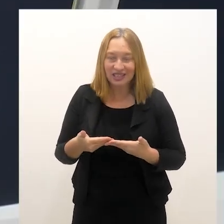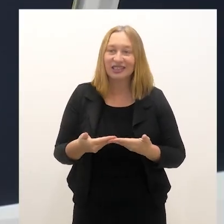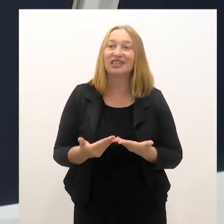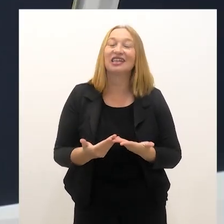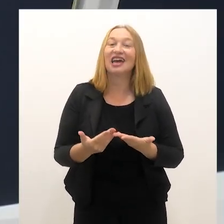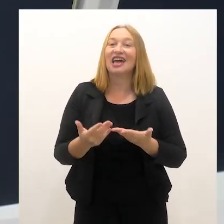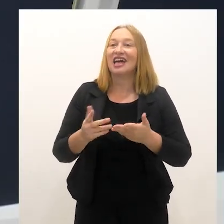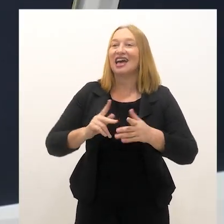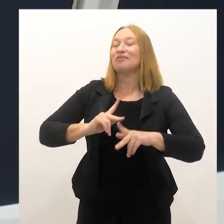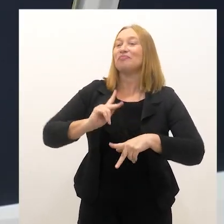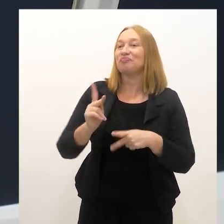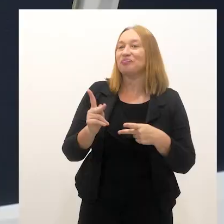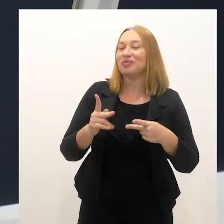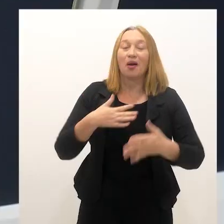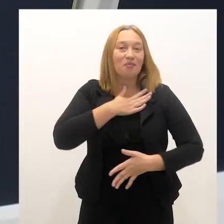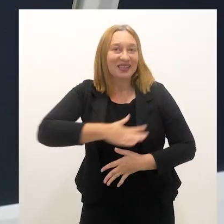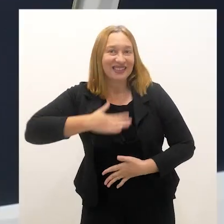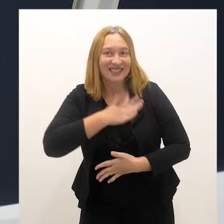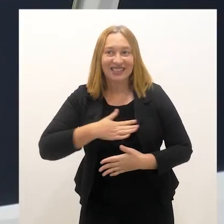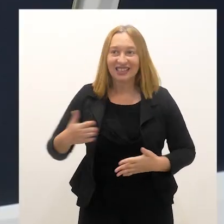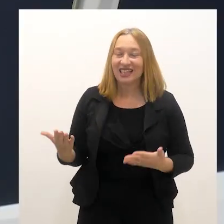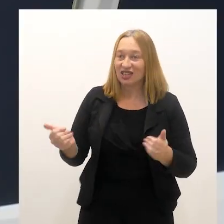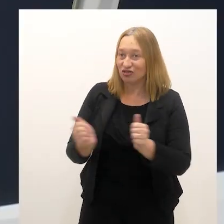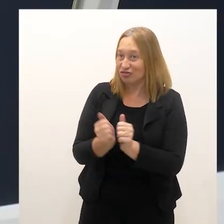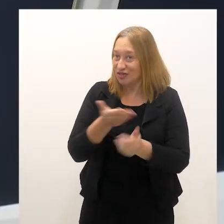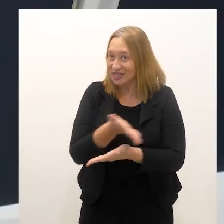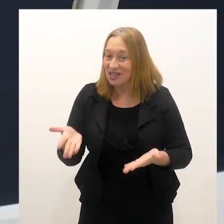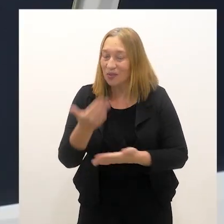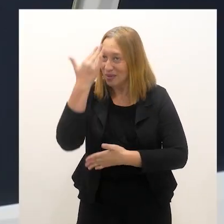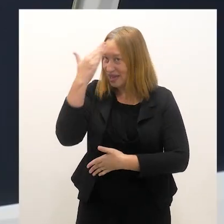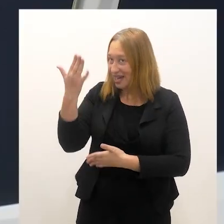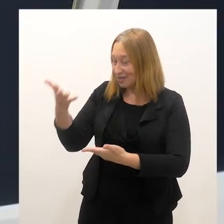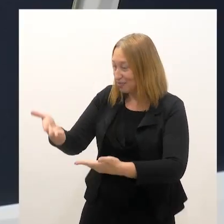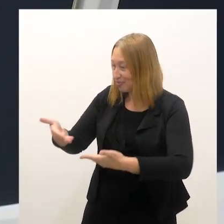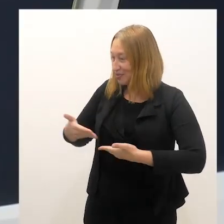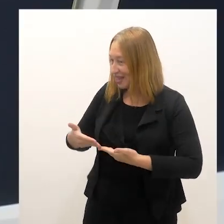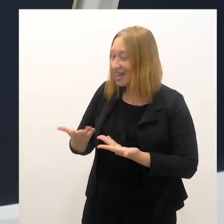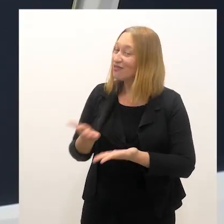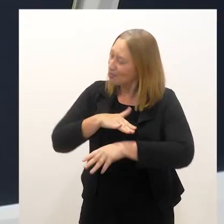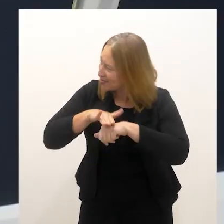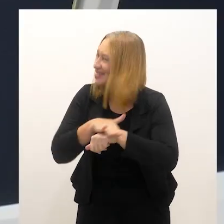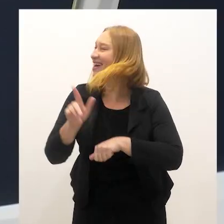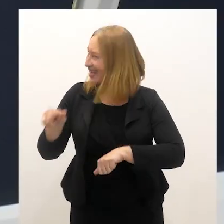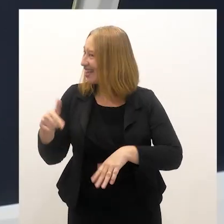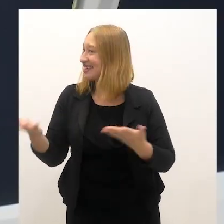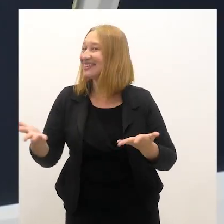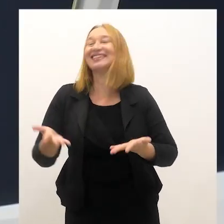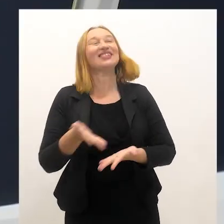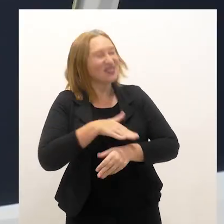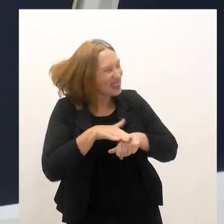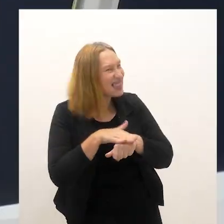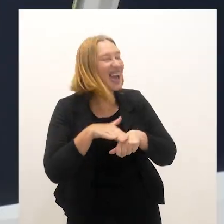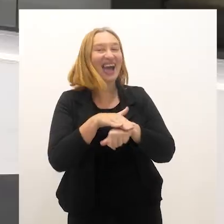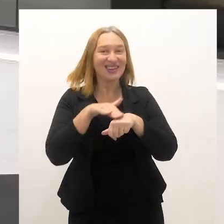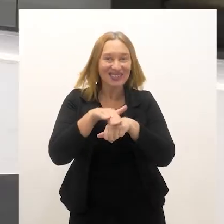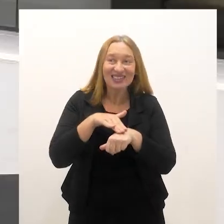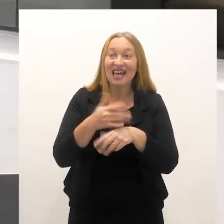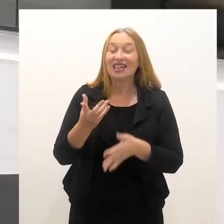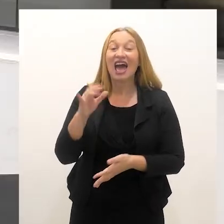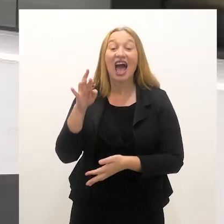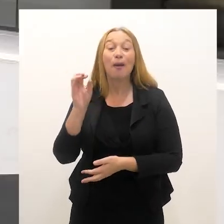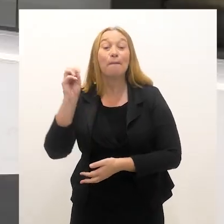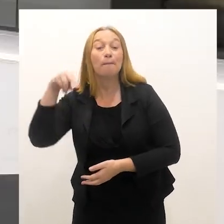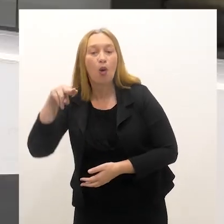TV pública, né? Então, prazerzaço estar aqui. Que bom. Obrigado pelo espaço. E vamos conversar, né? Vamos conversar, vamos